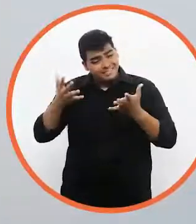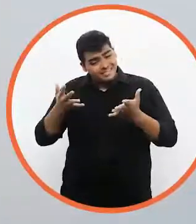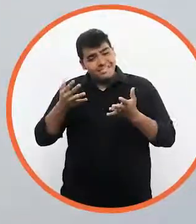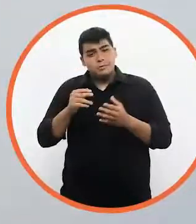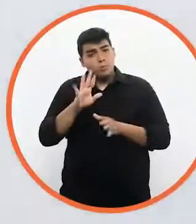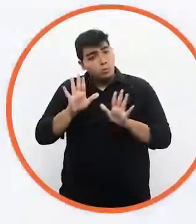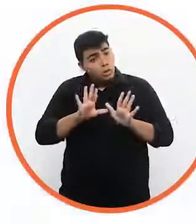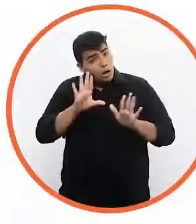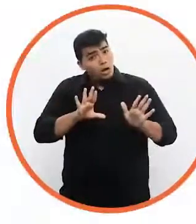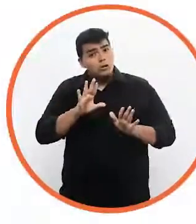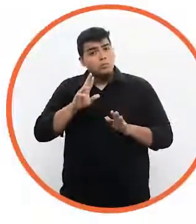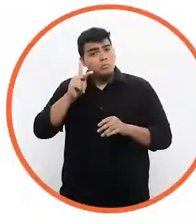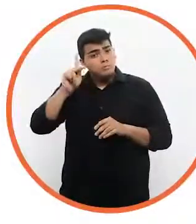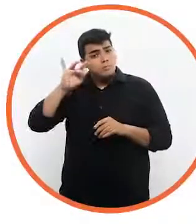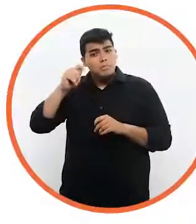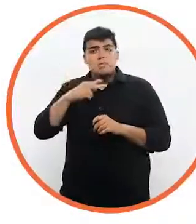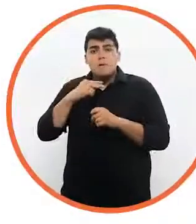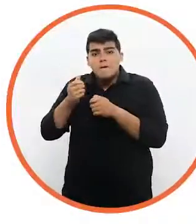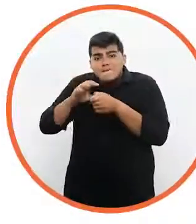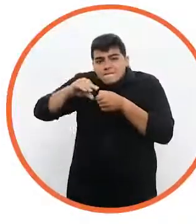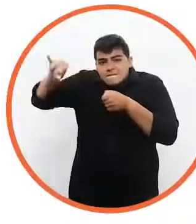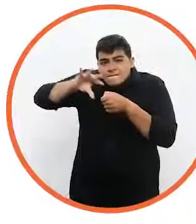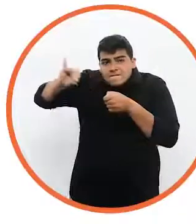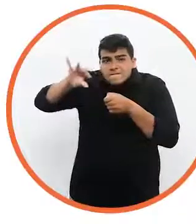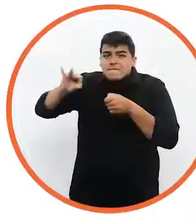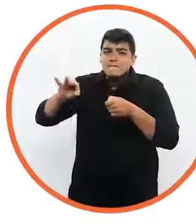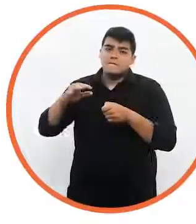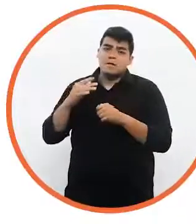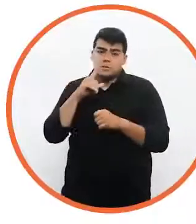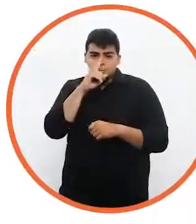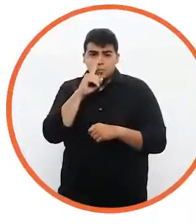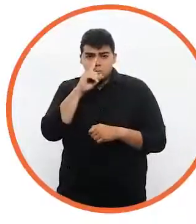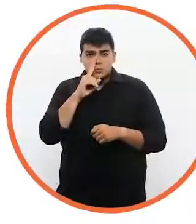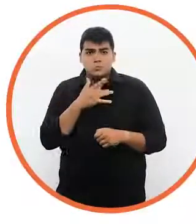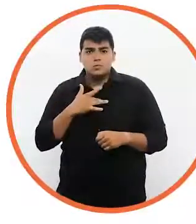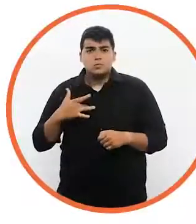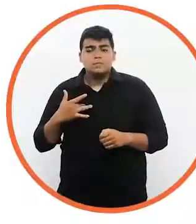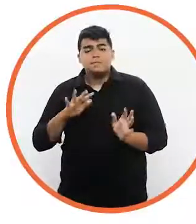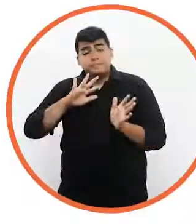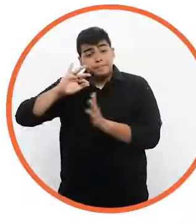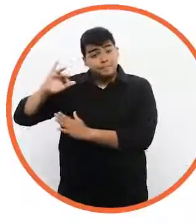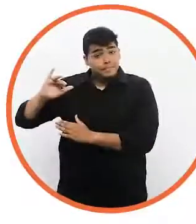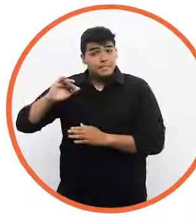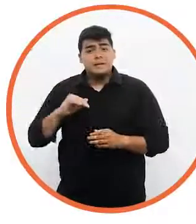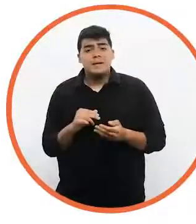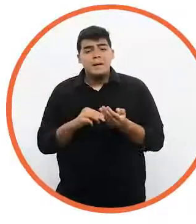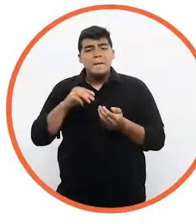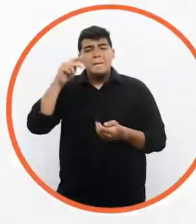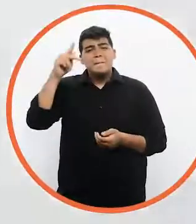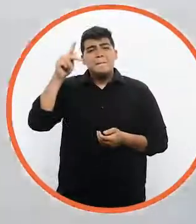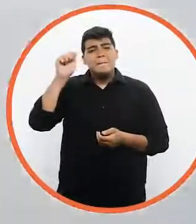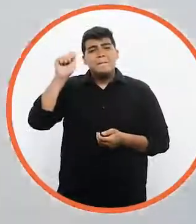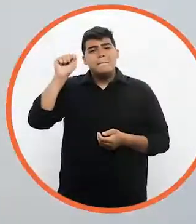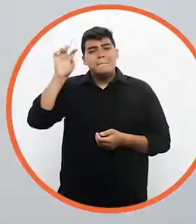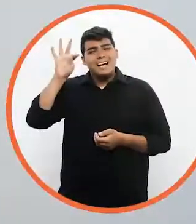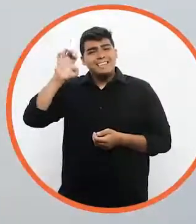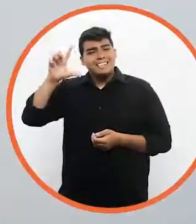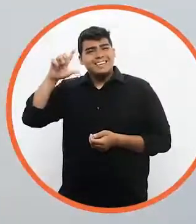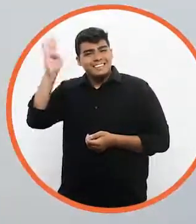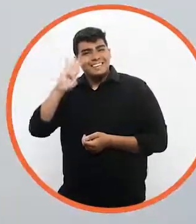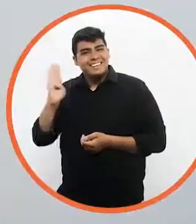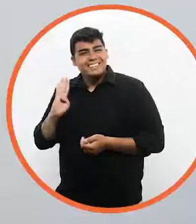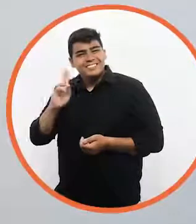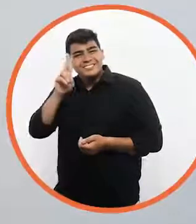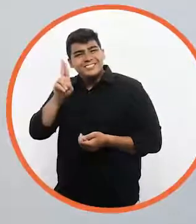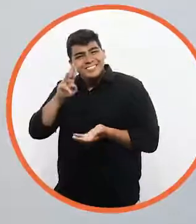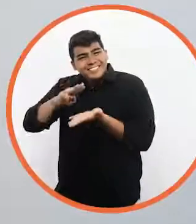com o uso da pipa, não pode usar cerol. Pastel. Para a gente um pastel é aquela massa ali que vai recheada